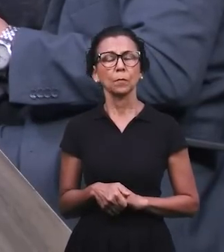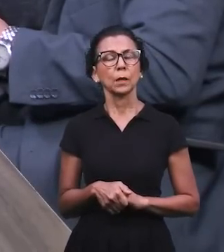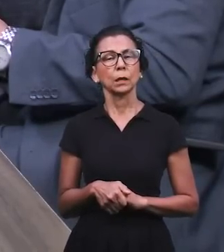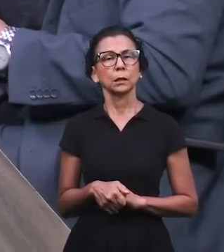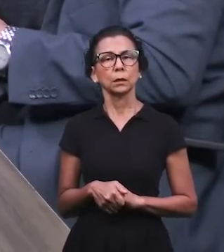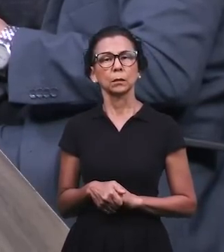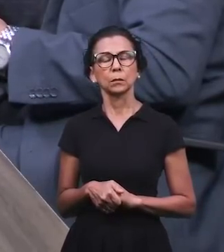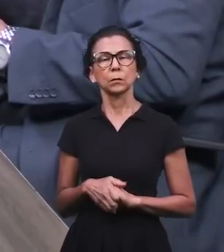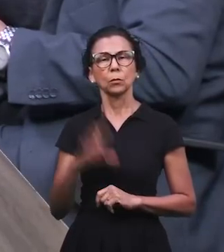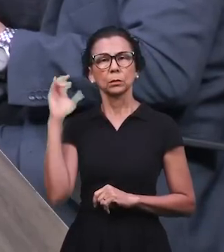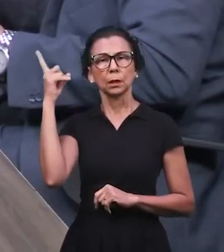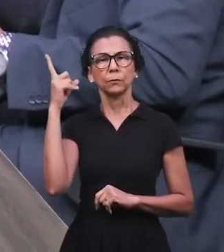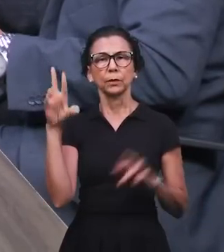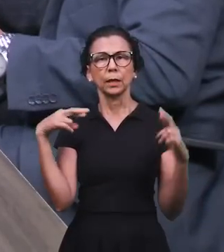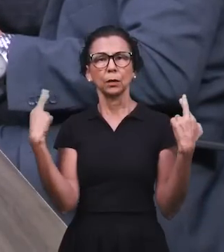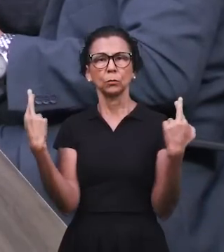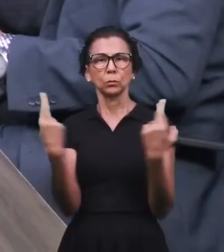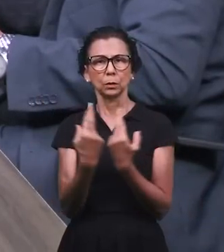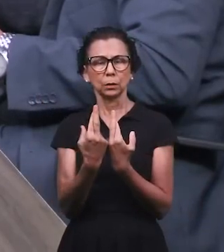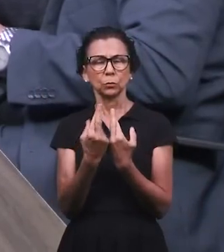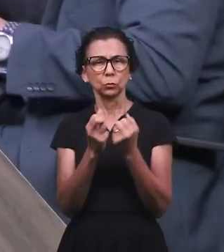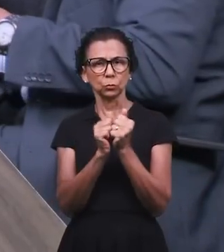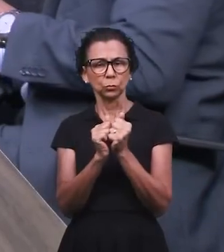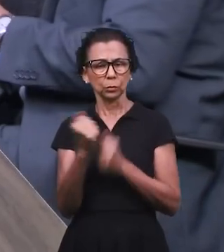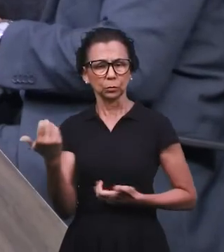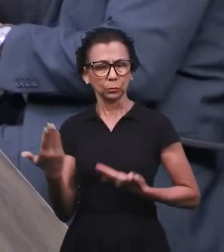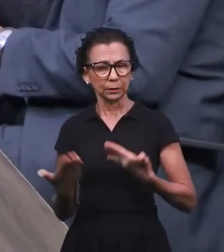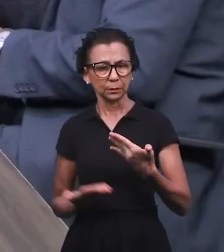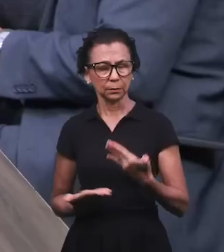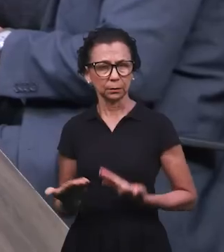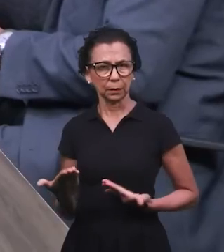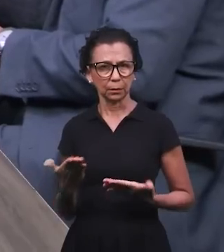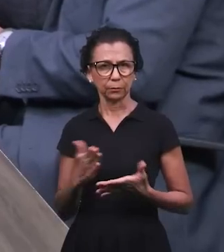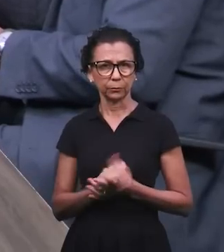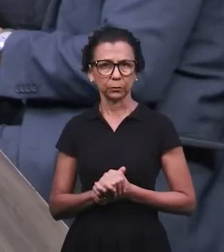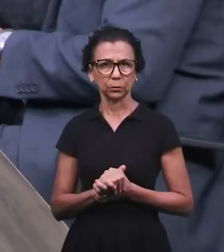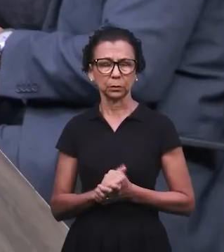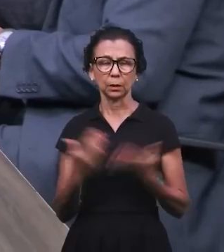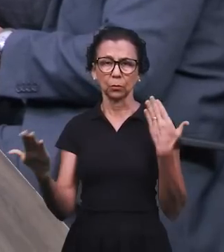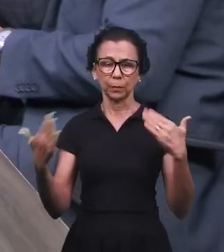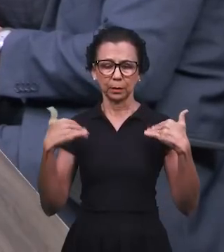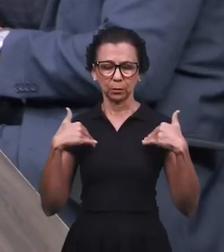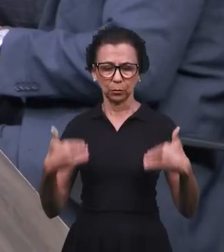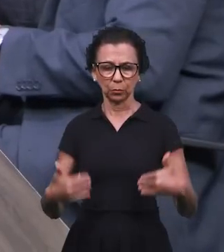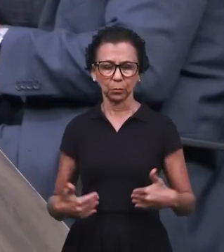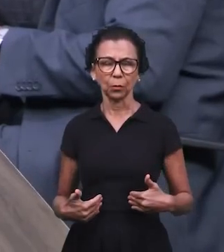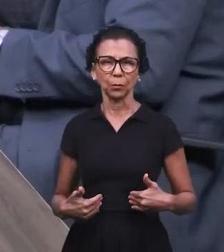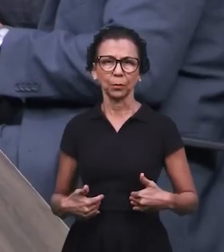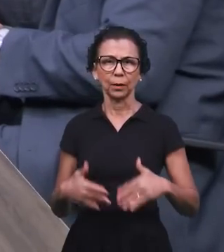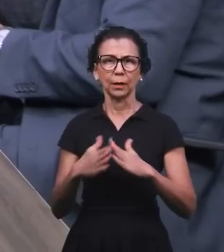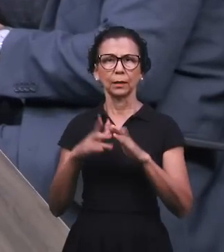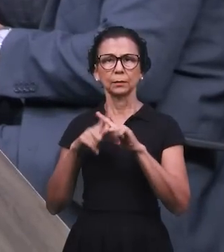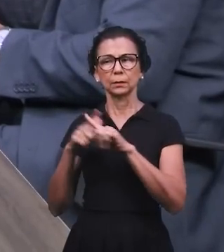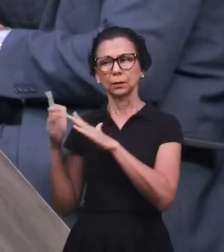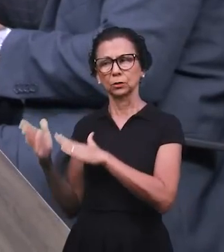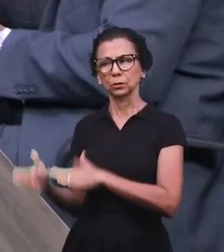sinal profético. Quer dizer, o corpo, a igreja fiel do Senhor, que sempre ouve a orientação que o Senhor está